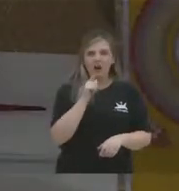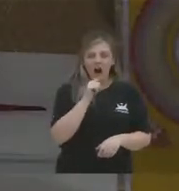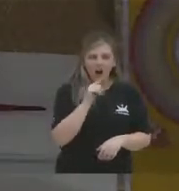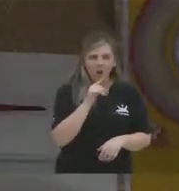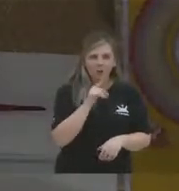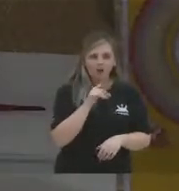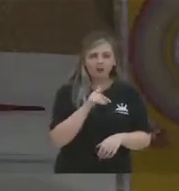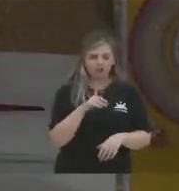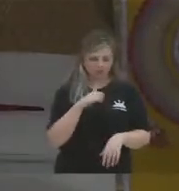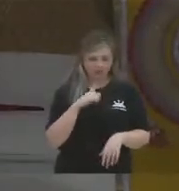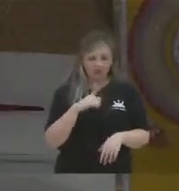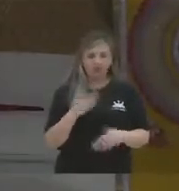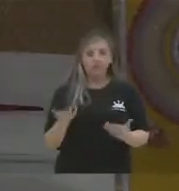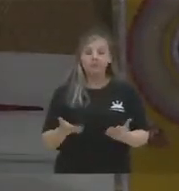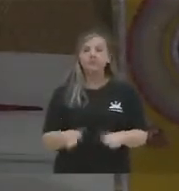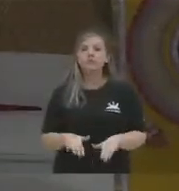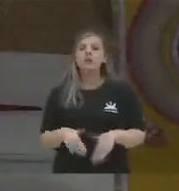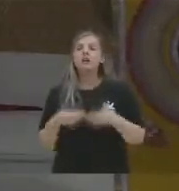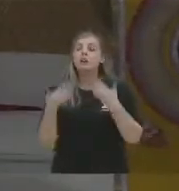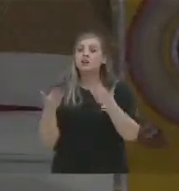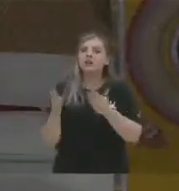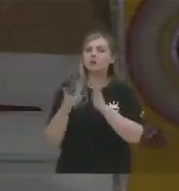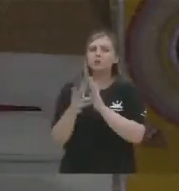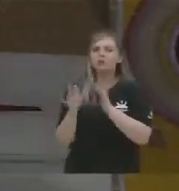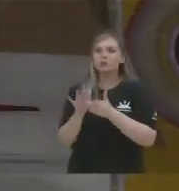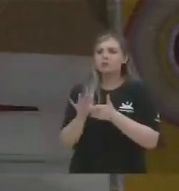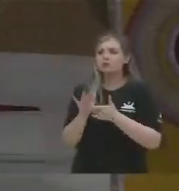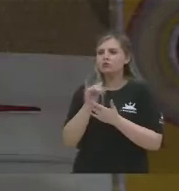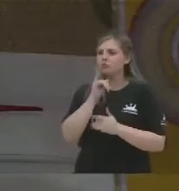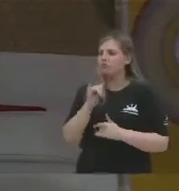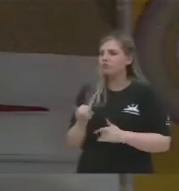Você percebe que ele começa com a realidade dela para